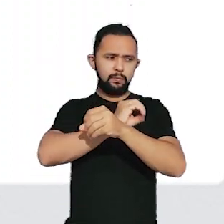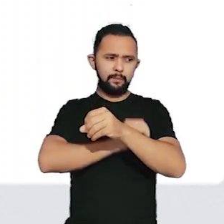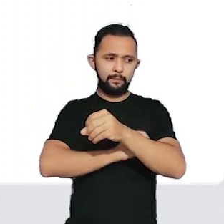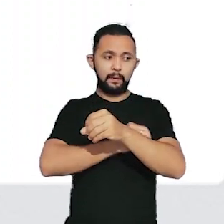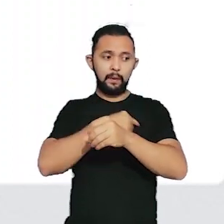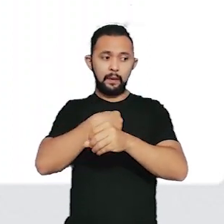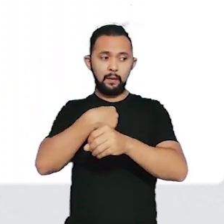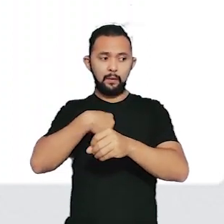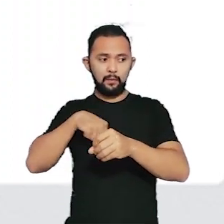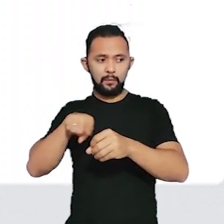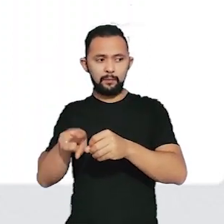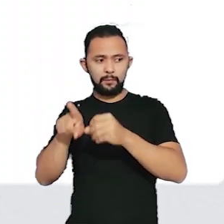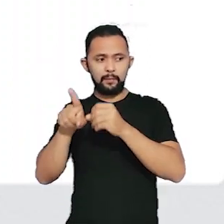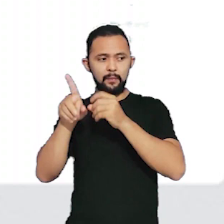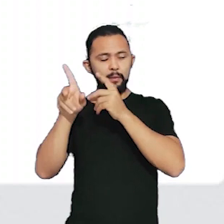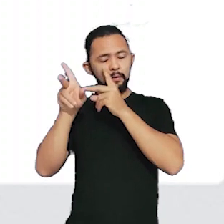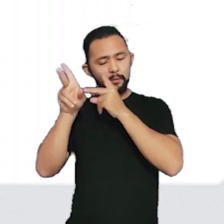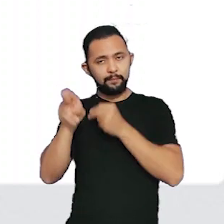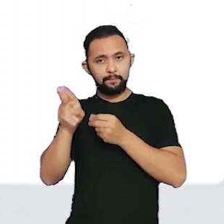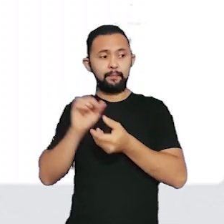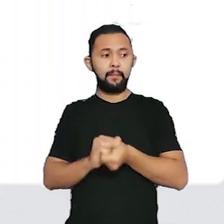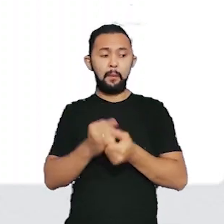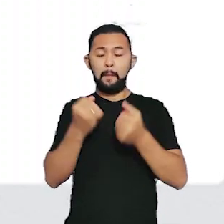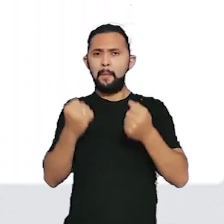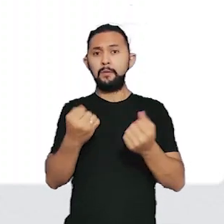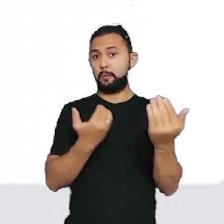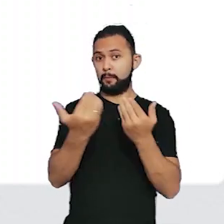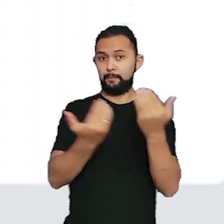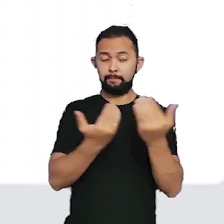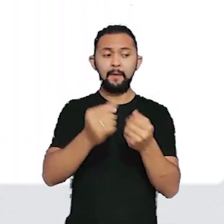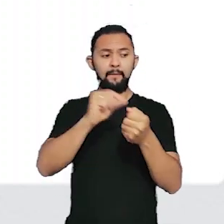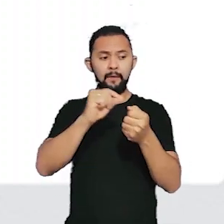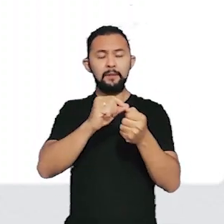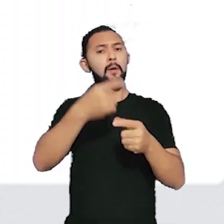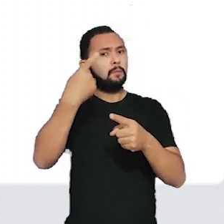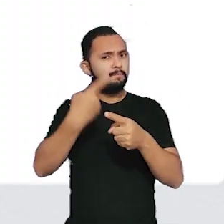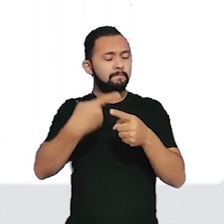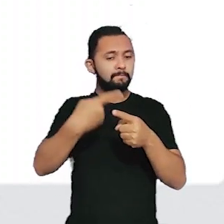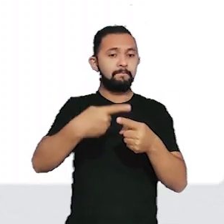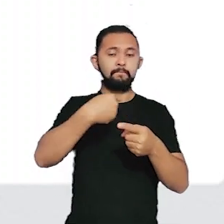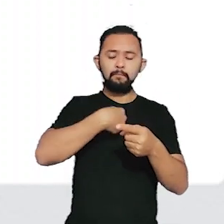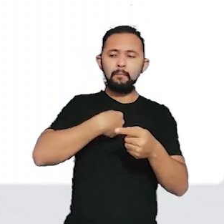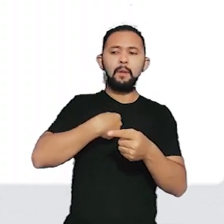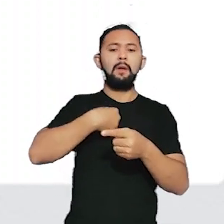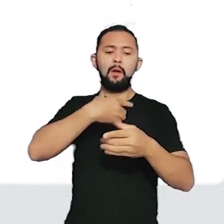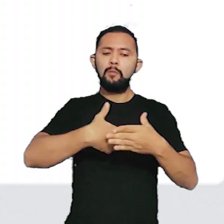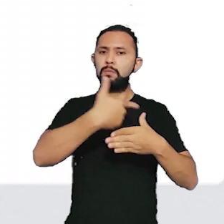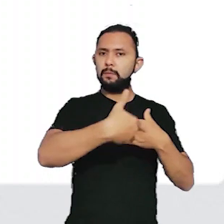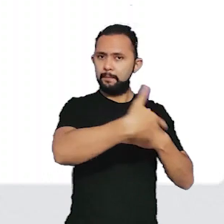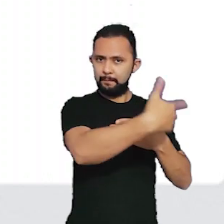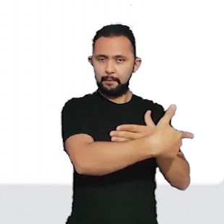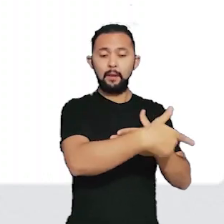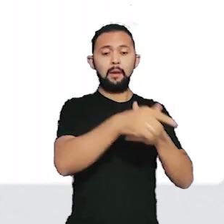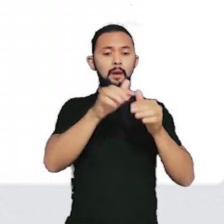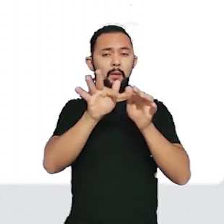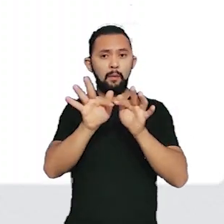pode trazer relação de causa, de comparação e de conformidade, tá? Então, foi por causa disso que aconteceu isso. Então, aqui é